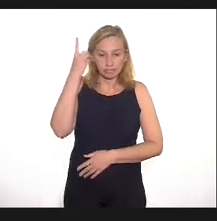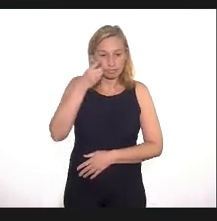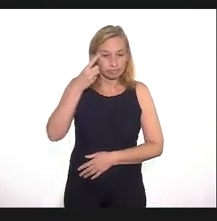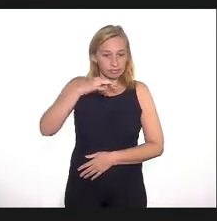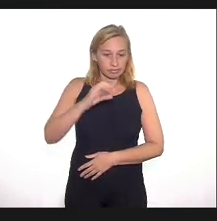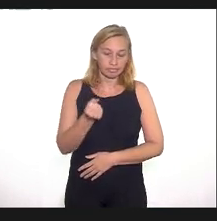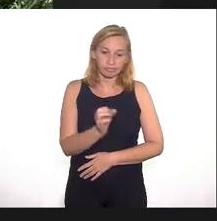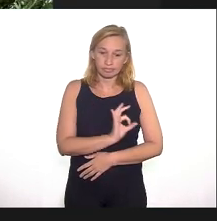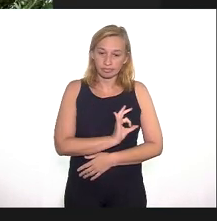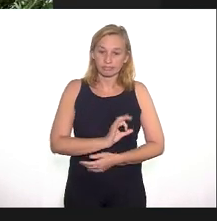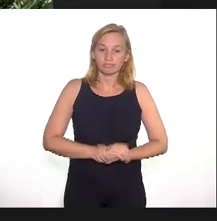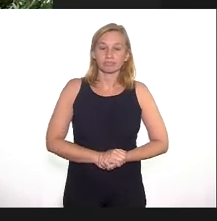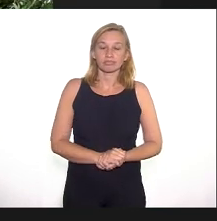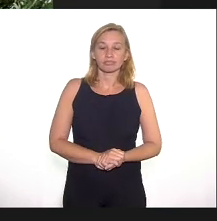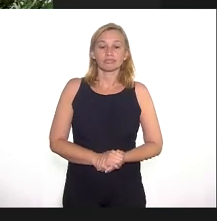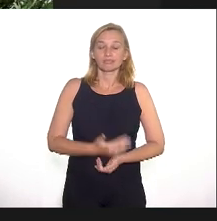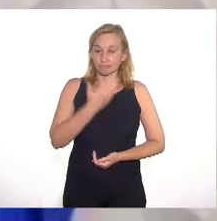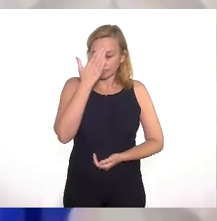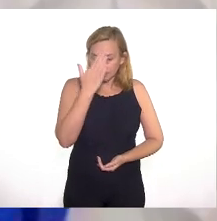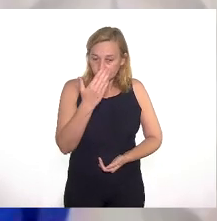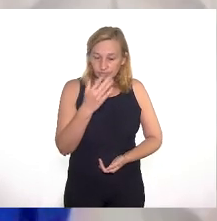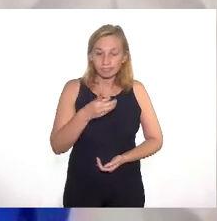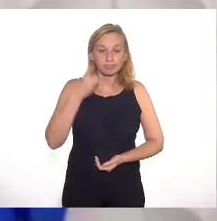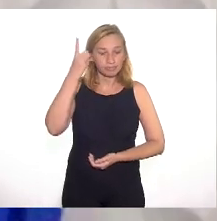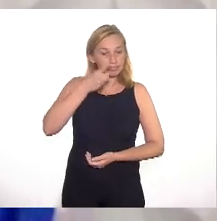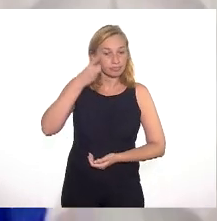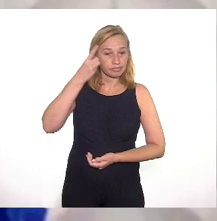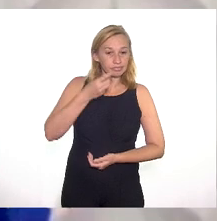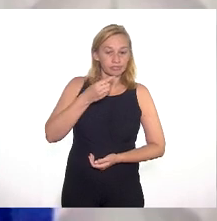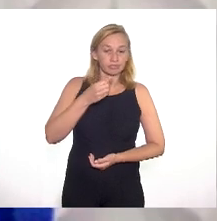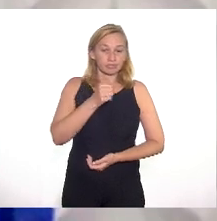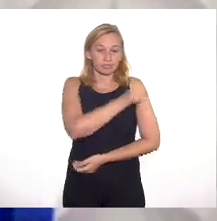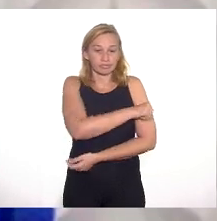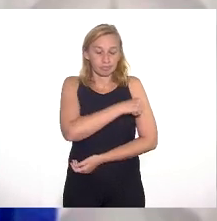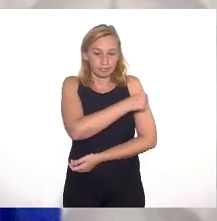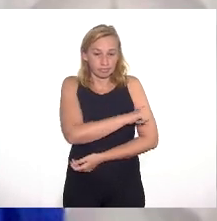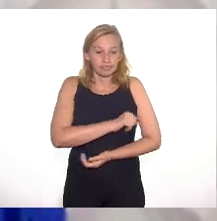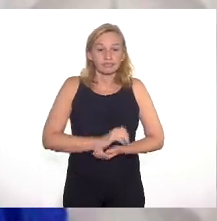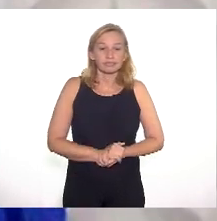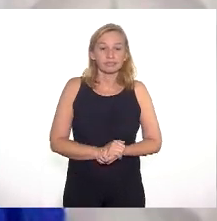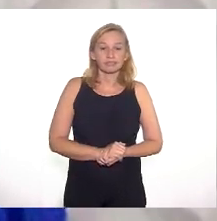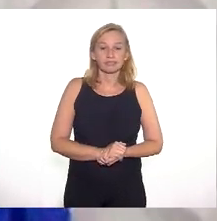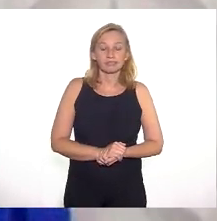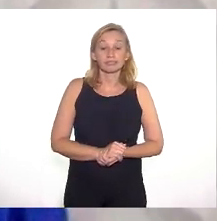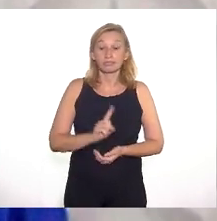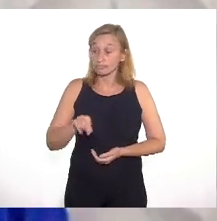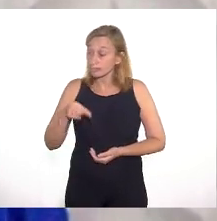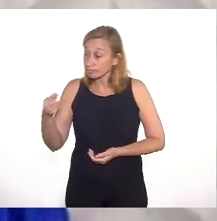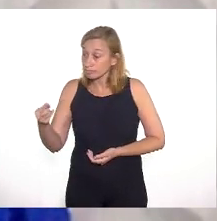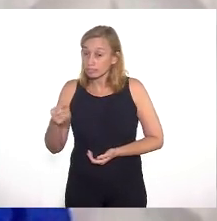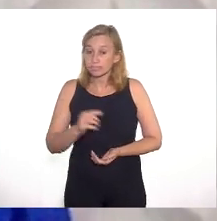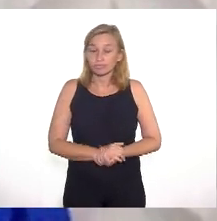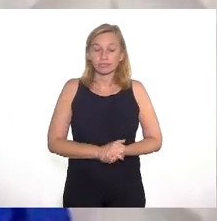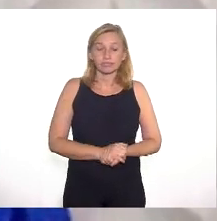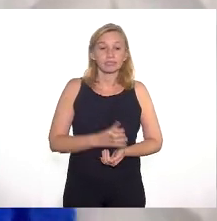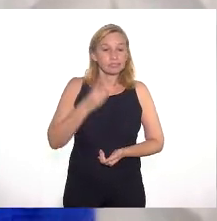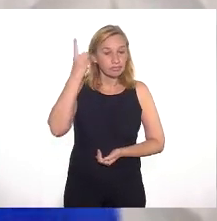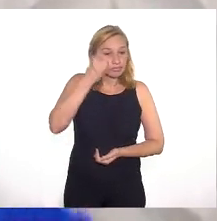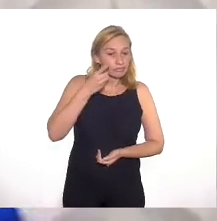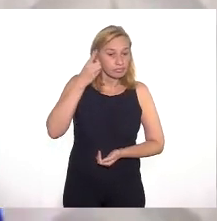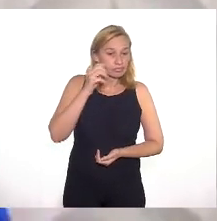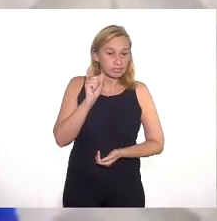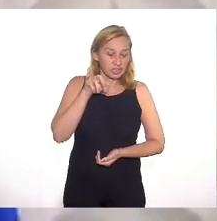Rocha. Obrigada, deputada enfermeira Rejane. O próximo orador inscrito é a deputada